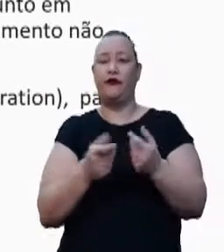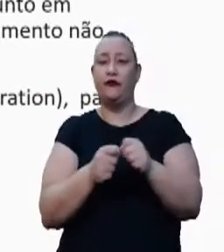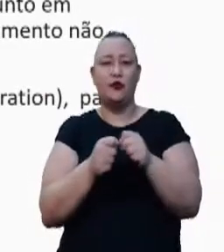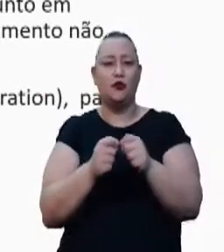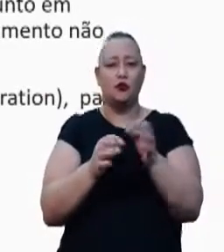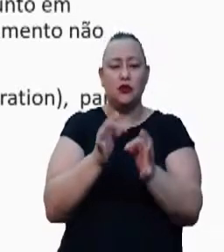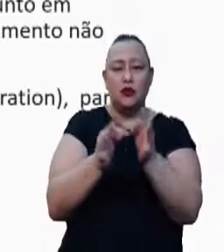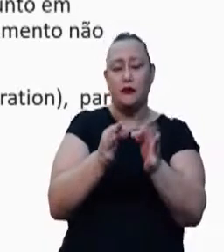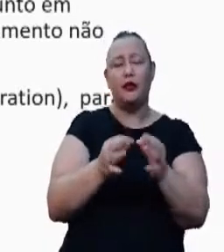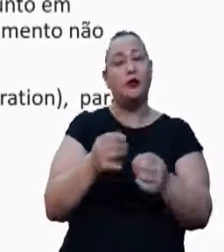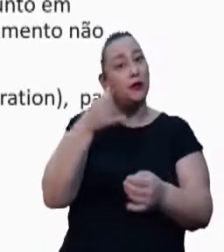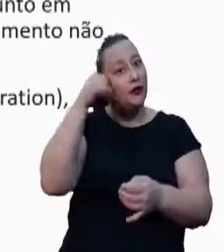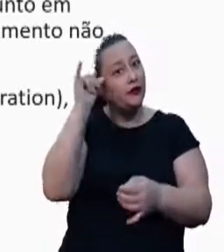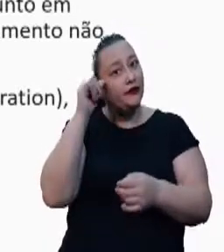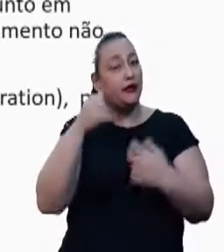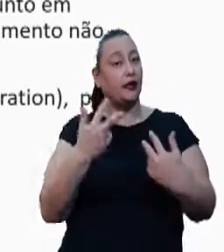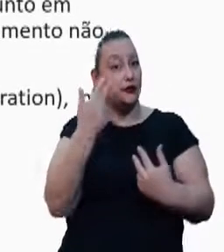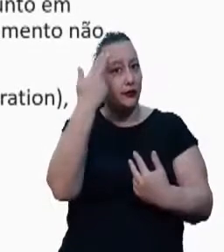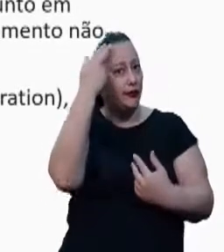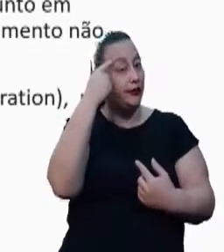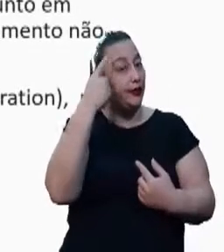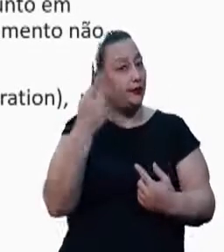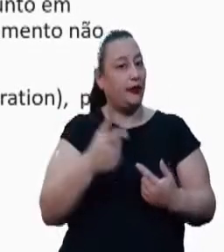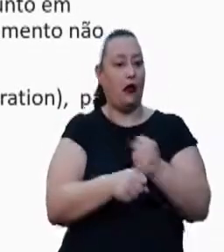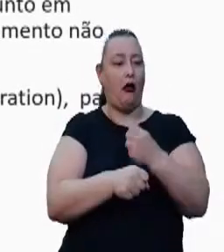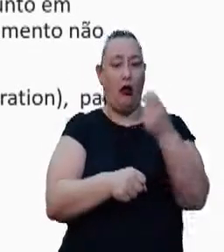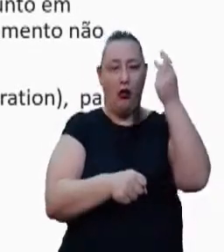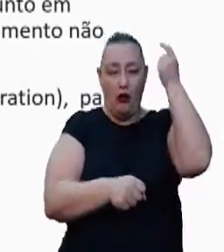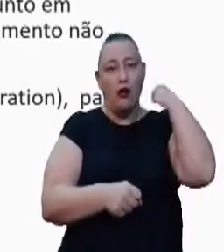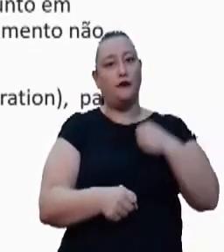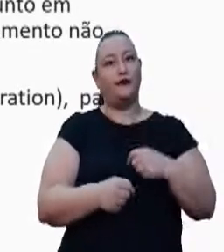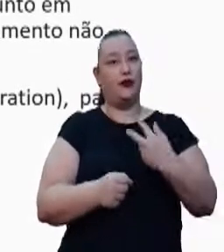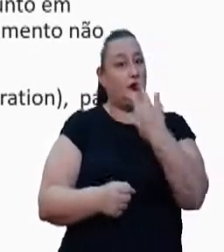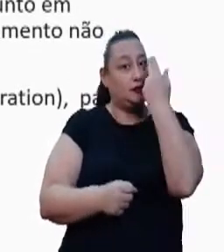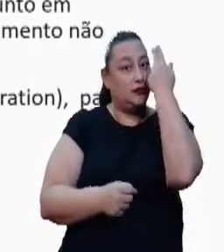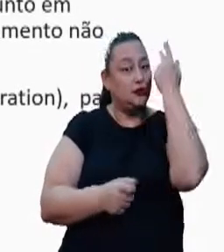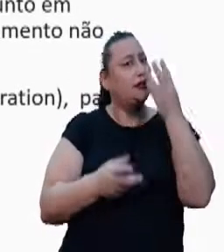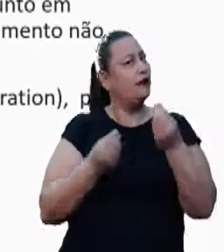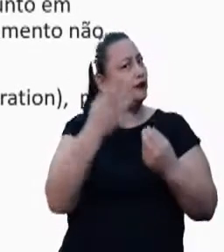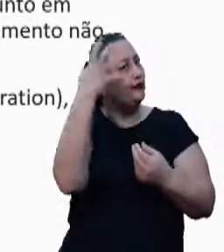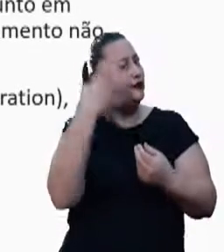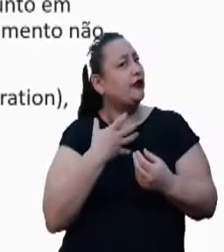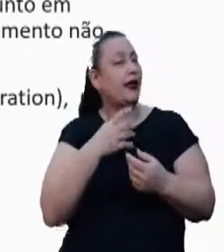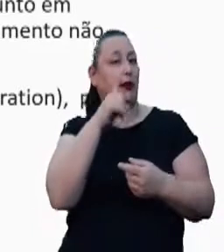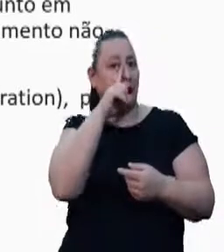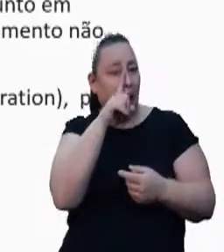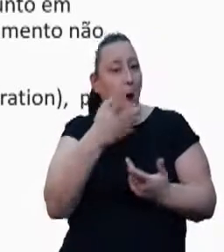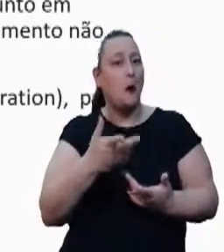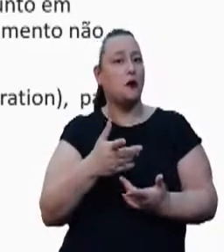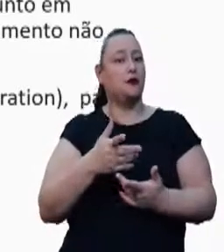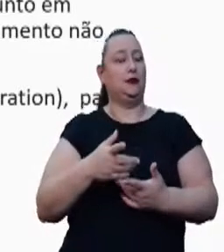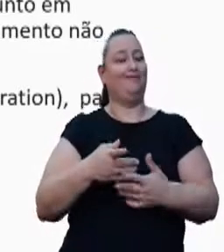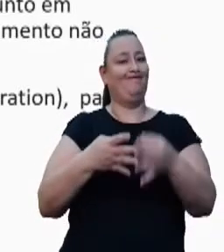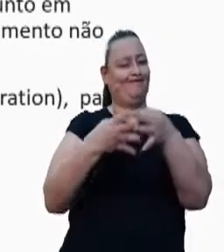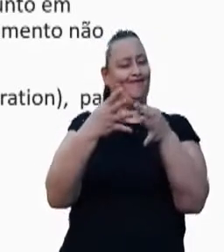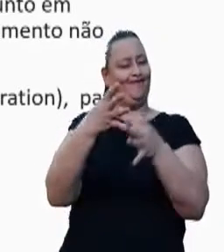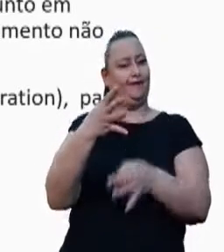não cirúrgico, porque imagina, nos anos 60, uma cirurgia era uma coisa de estrabismo, era uma coisa muito séria, dependia